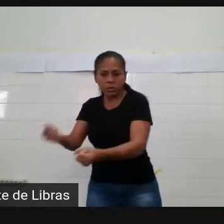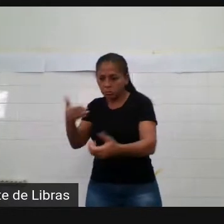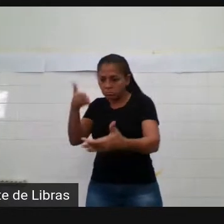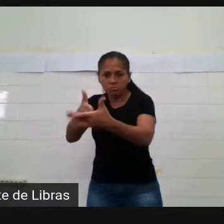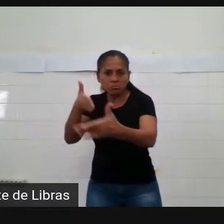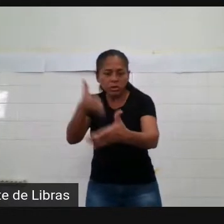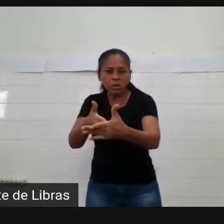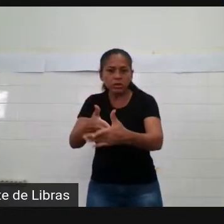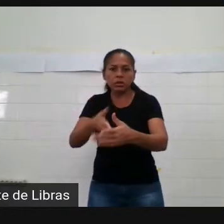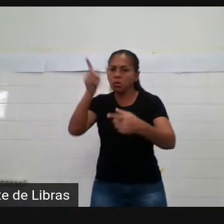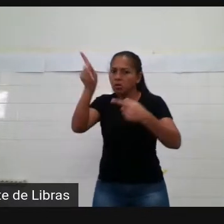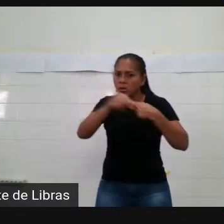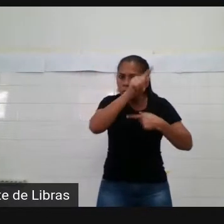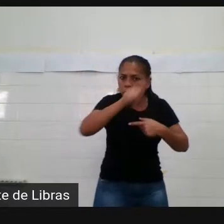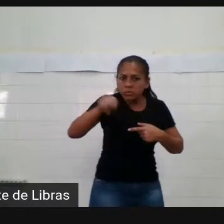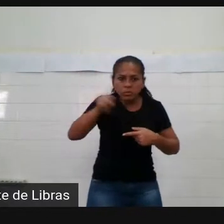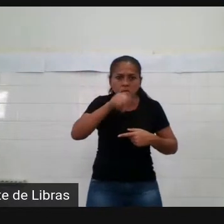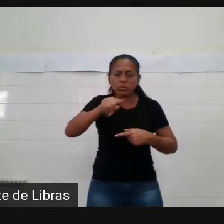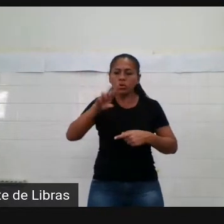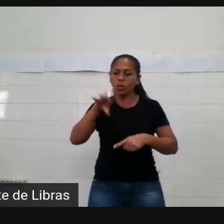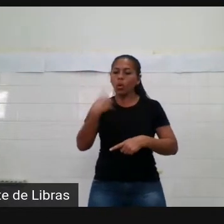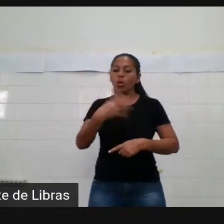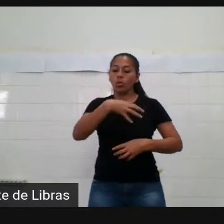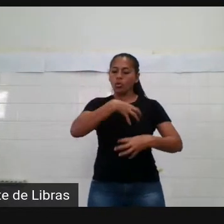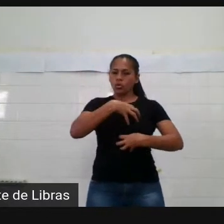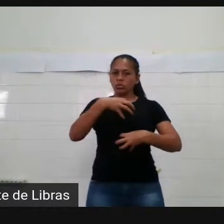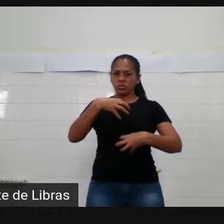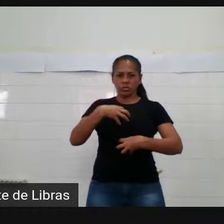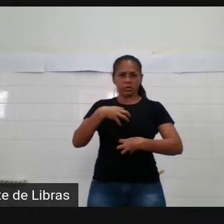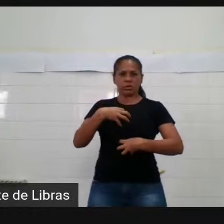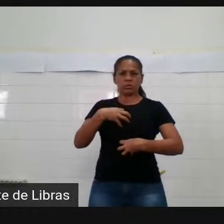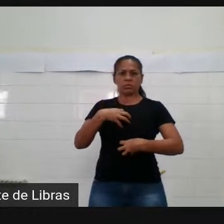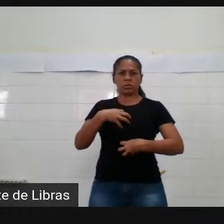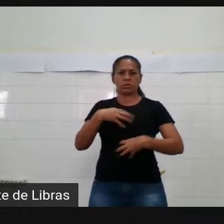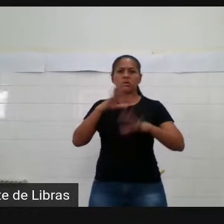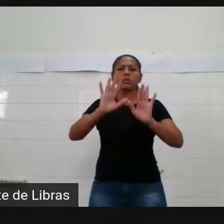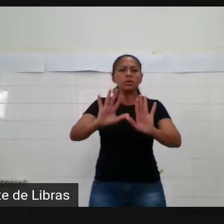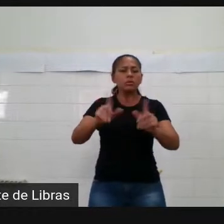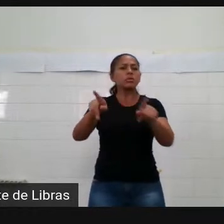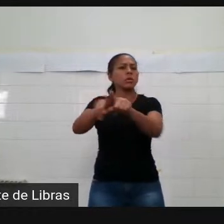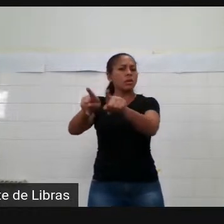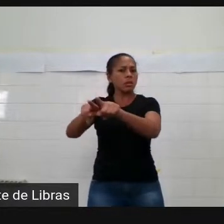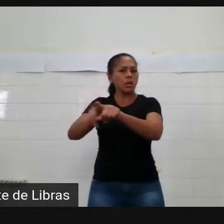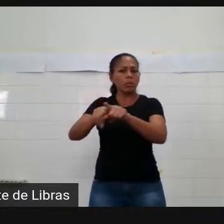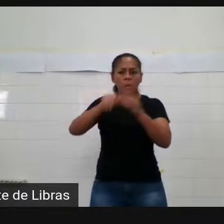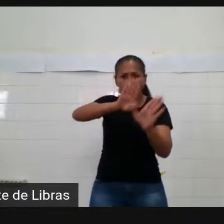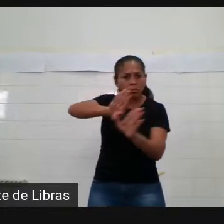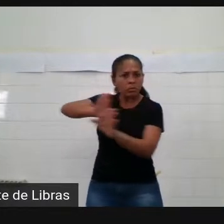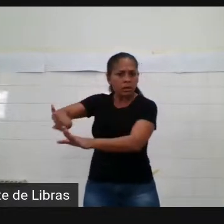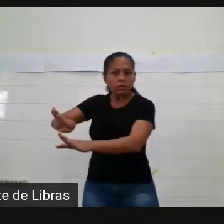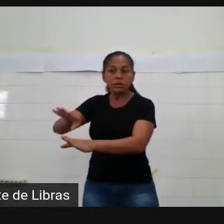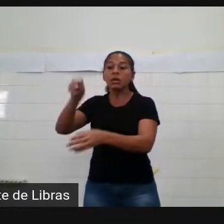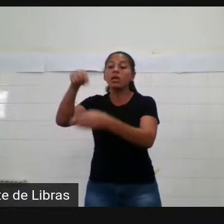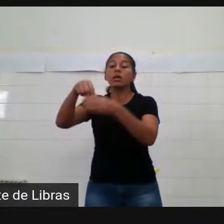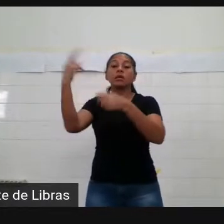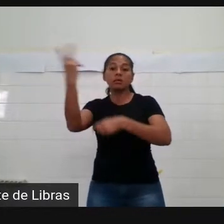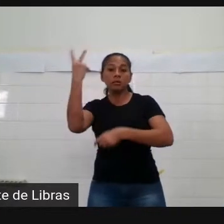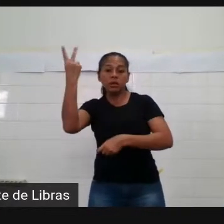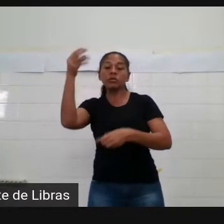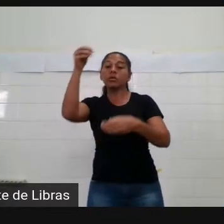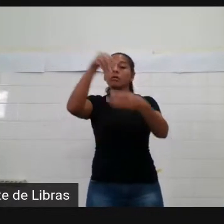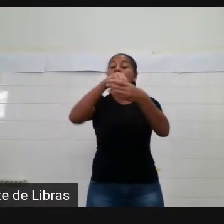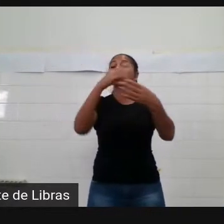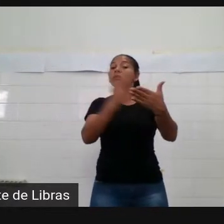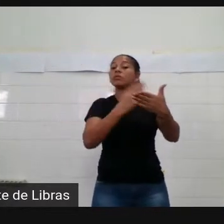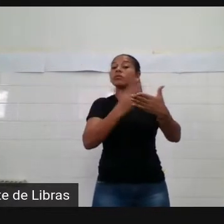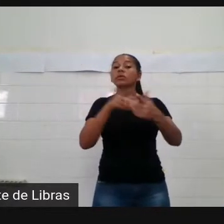não nos mostra com os nossos sentimentos, que inclusive parte disso é contada no romance que a